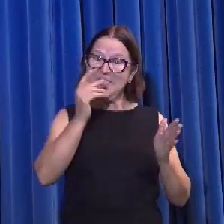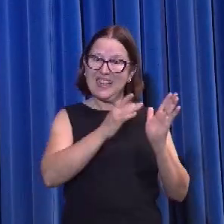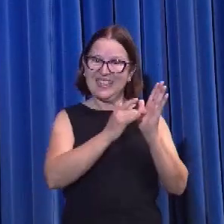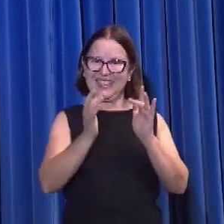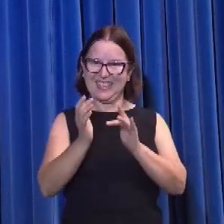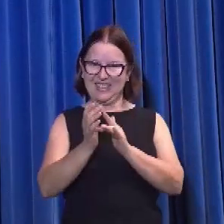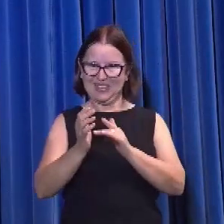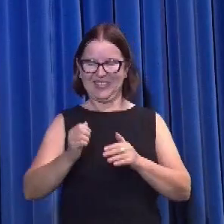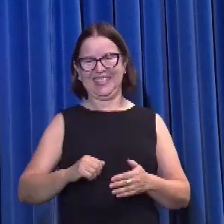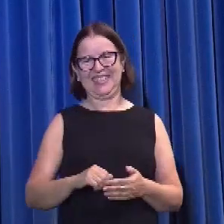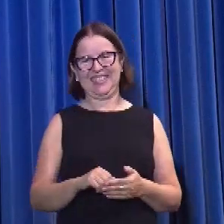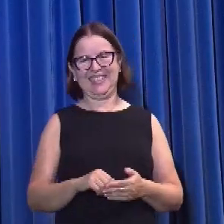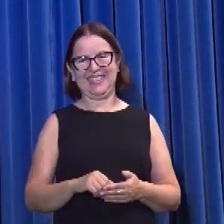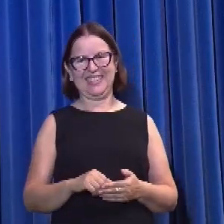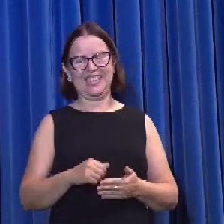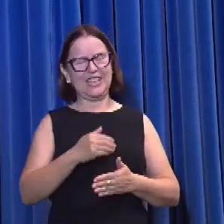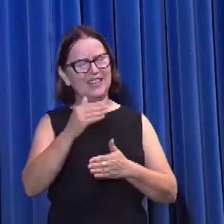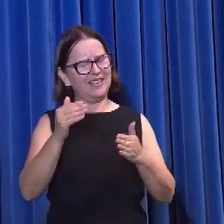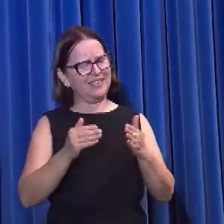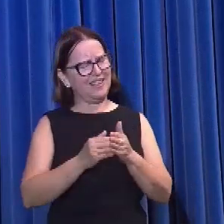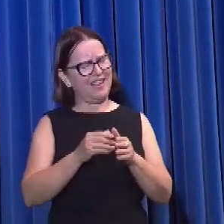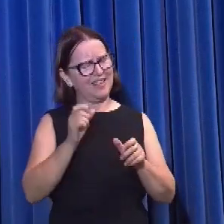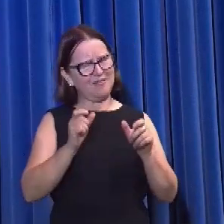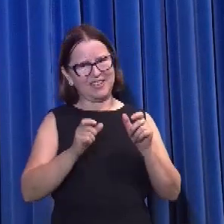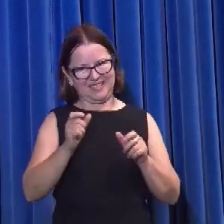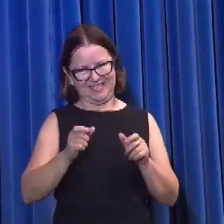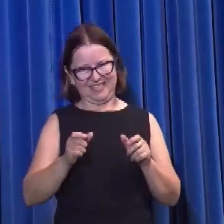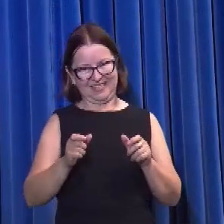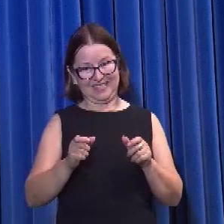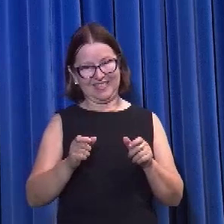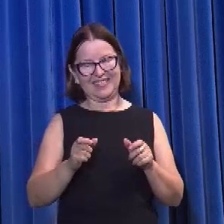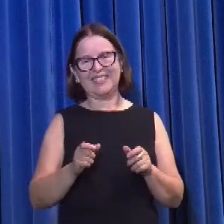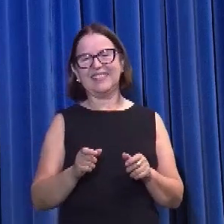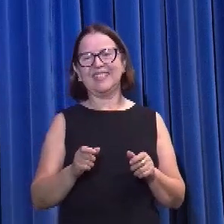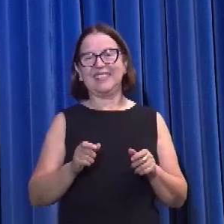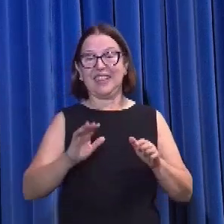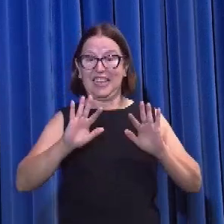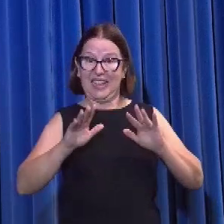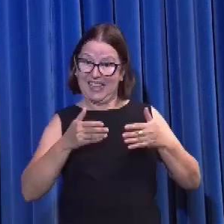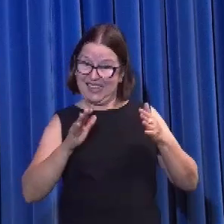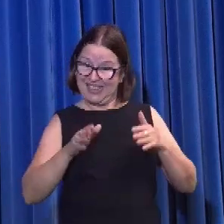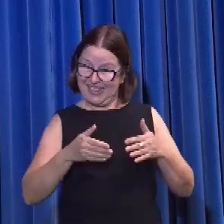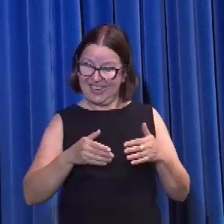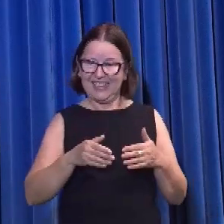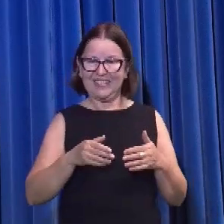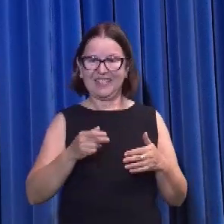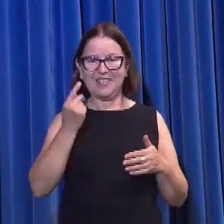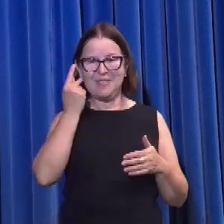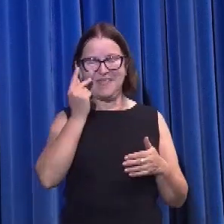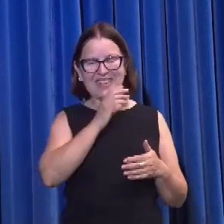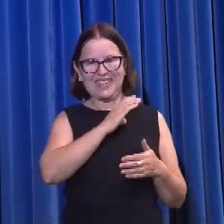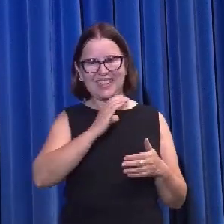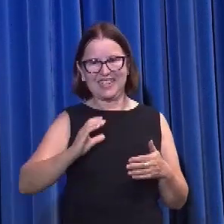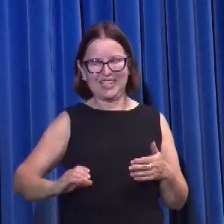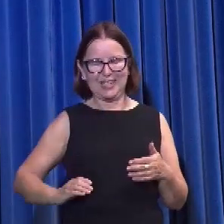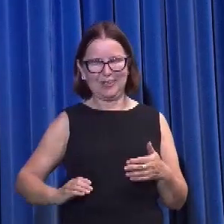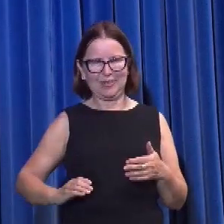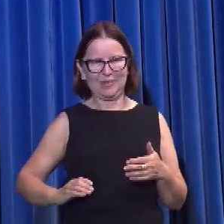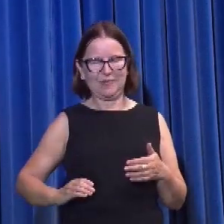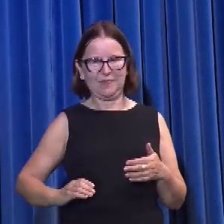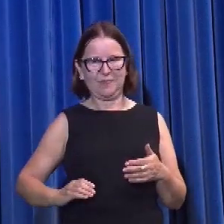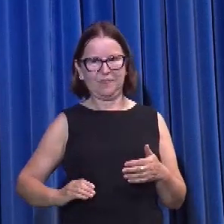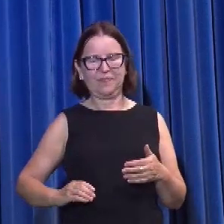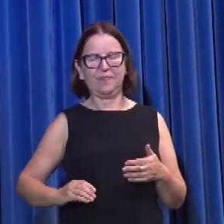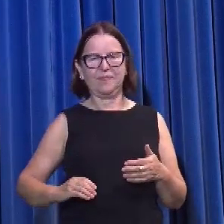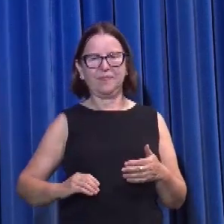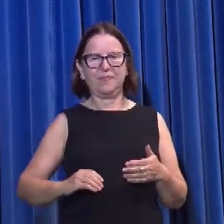Todos os que o Pai deu para Cristo foram atraídos a Cristo. Que é o texto de João 12, 32